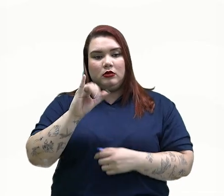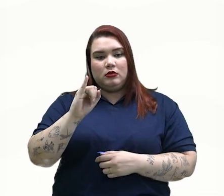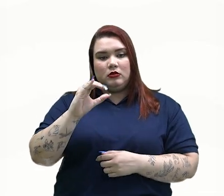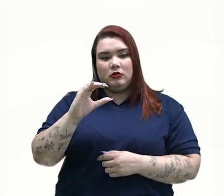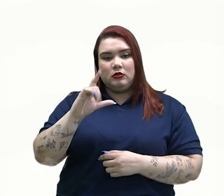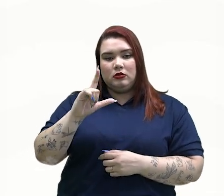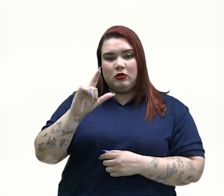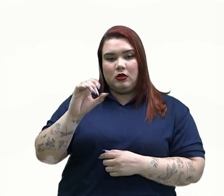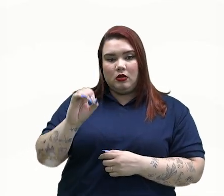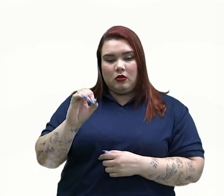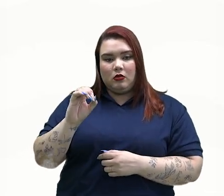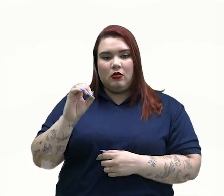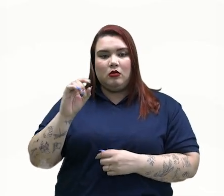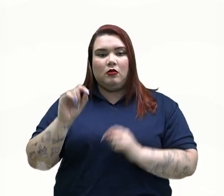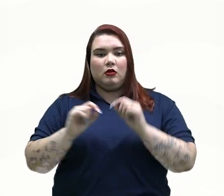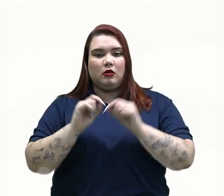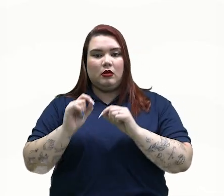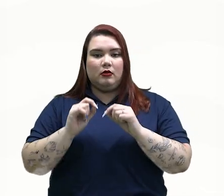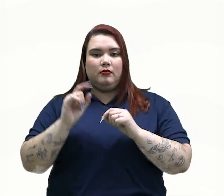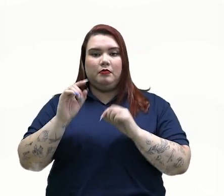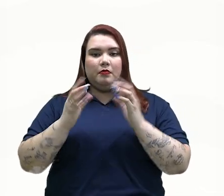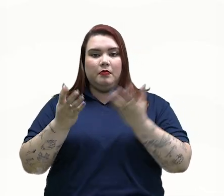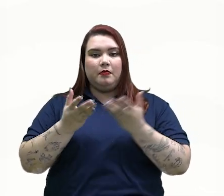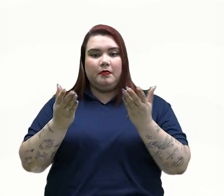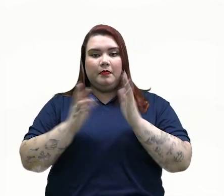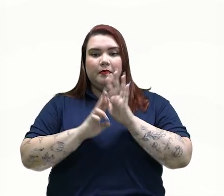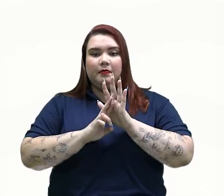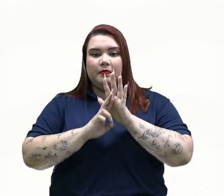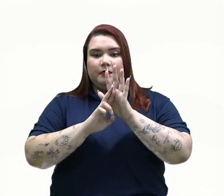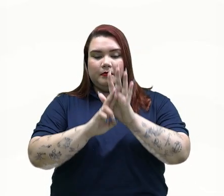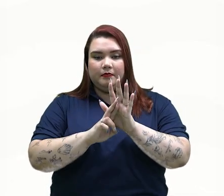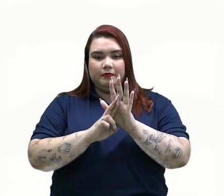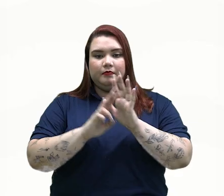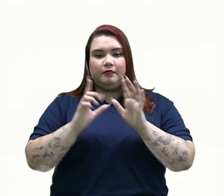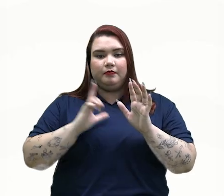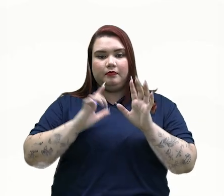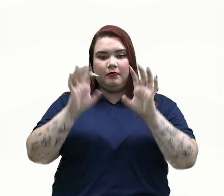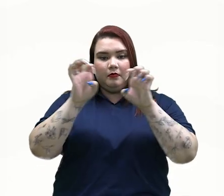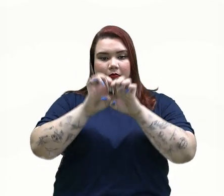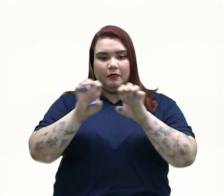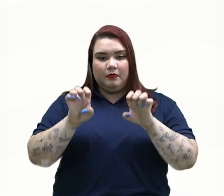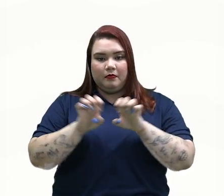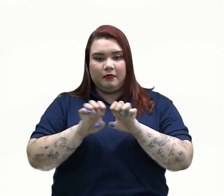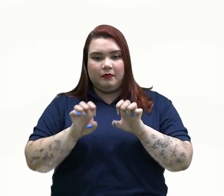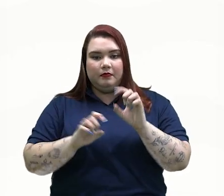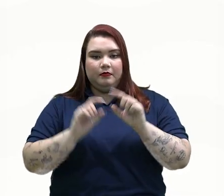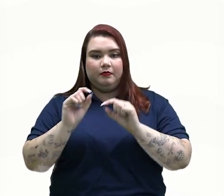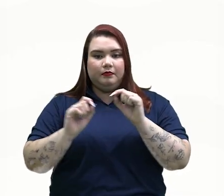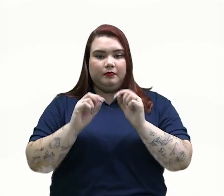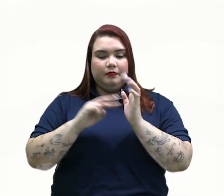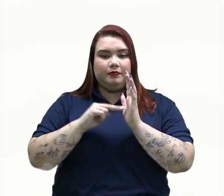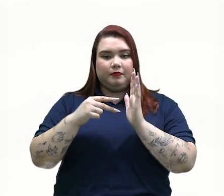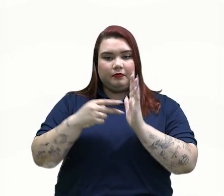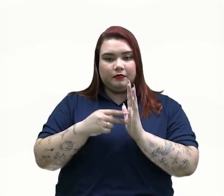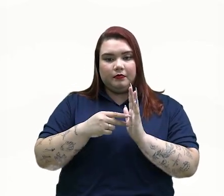5 carbonos, tá, gente? Então, eu vou representar aqui a estrutura do que seria